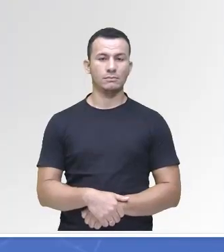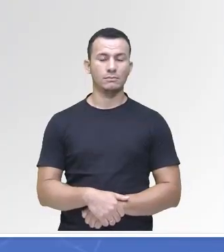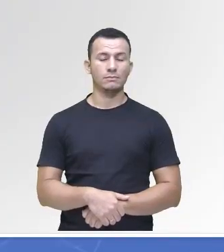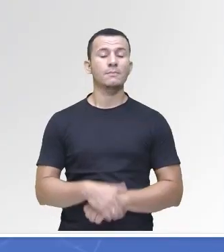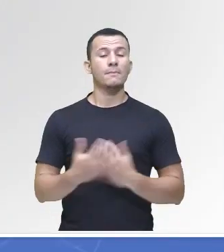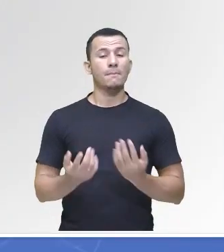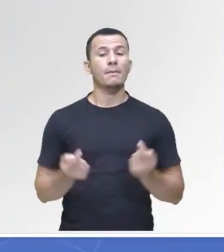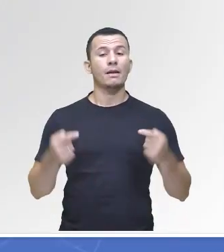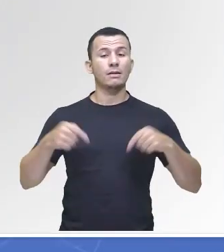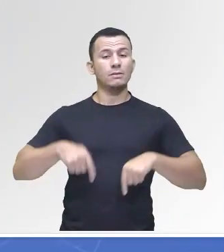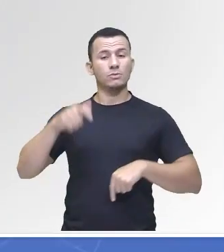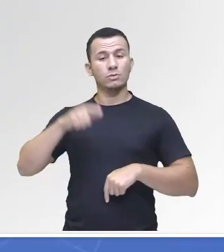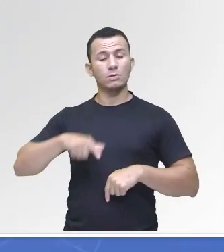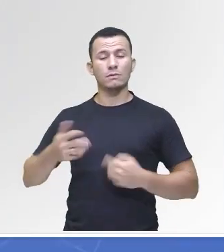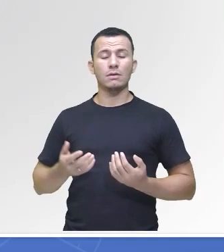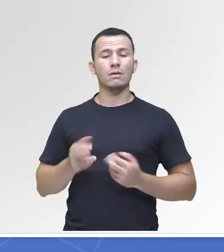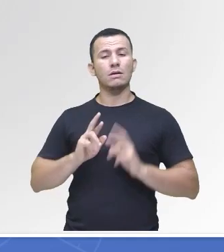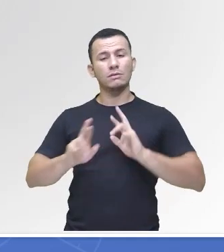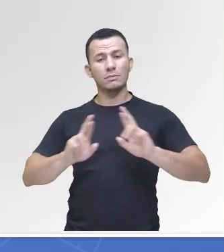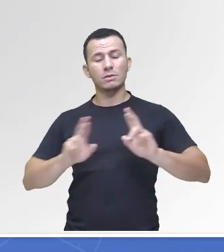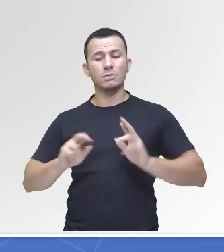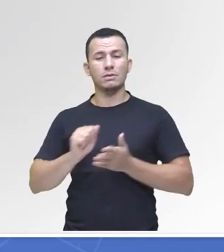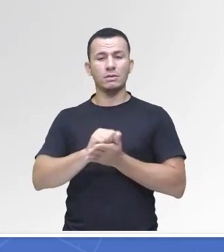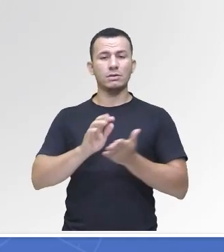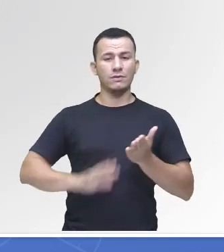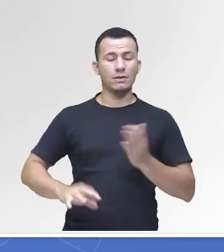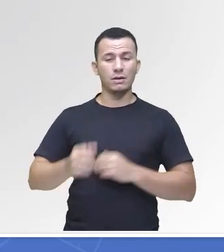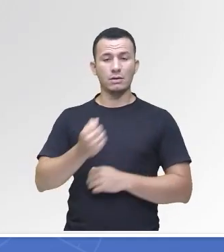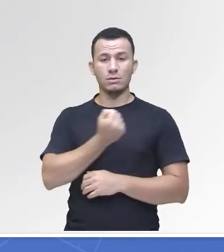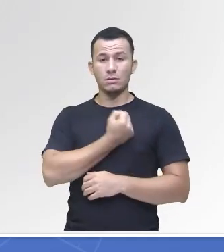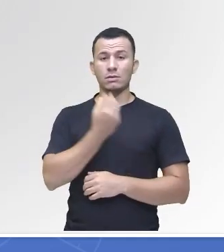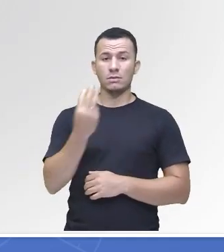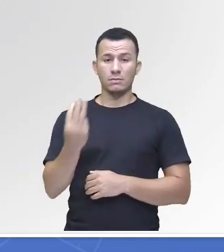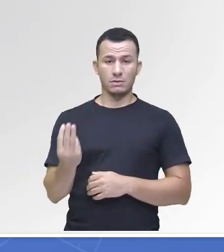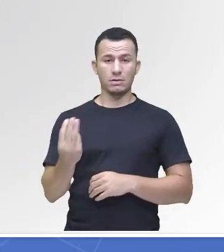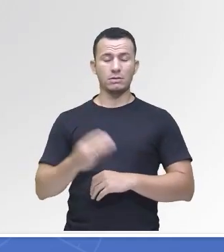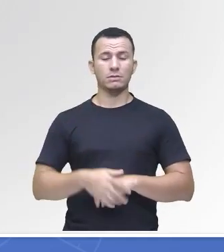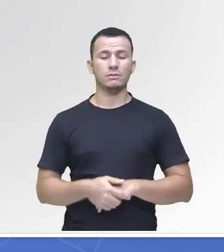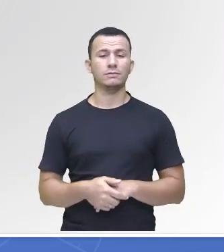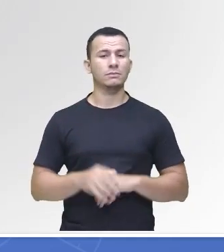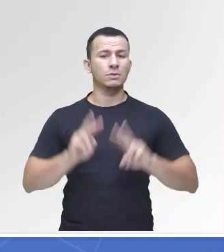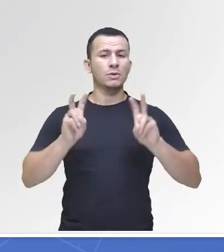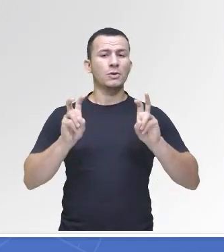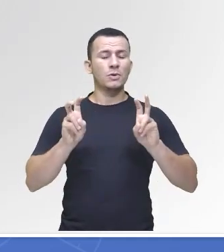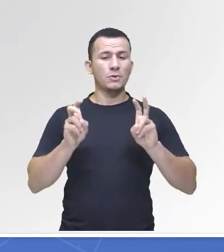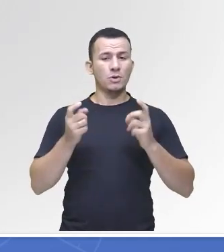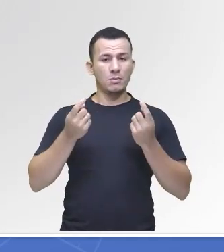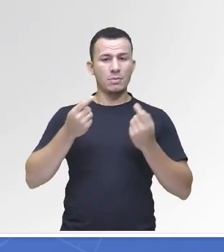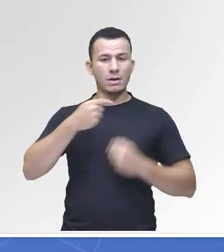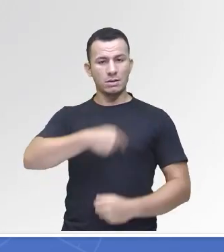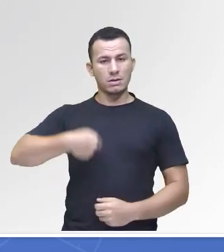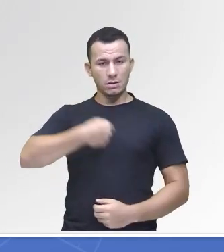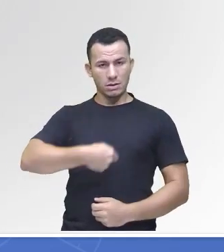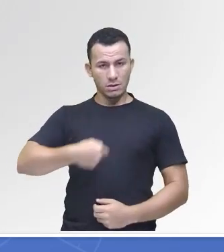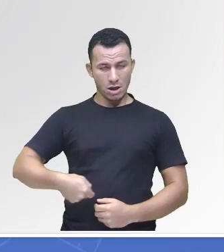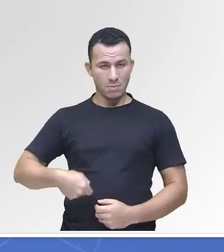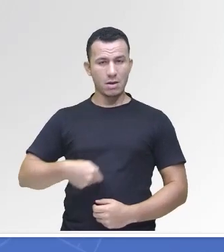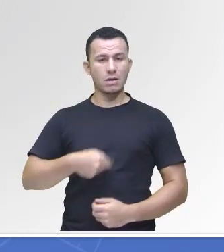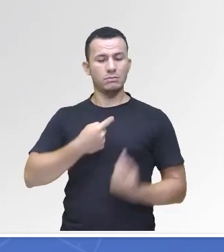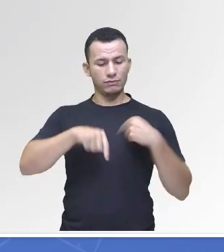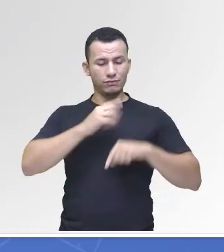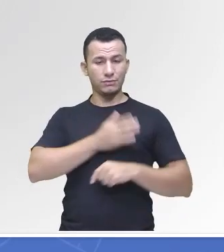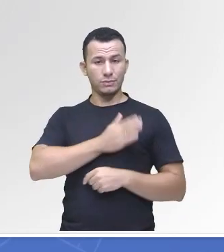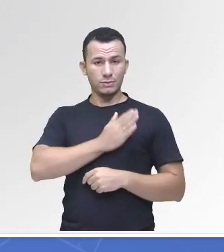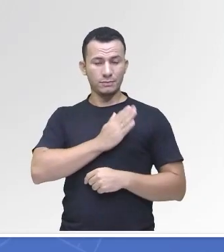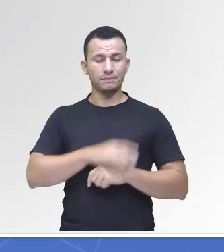Muito bem, estamos de volta para fazer a correção aí de mais uma questão, a nossa questão 3 sobre o sistema cardiovascular. E aí nessa